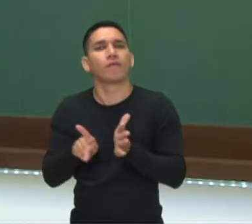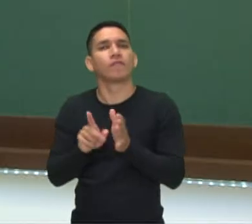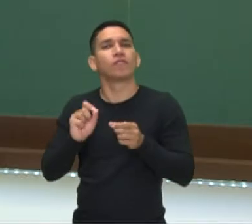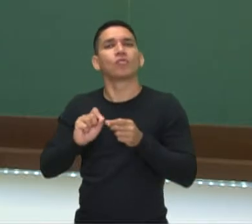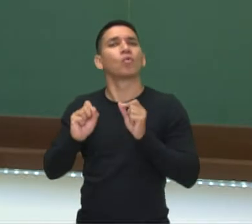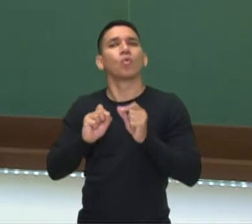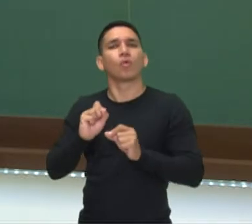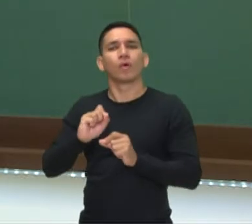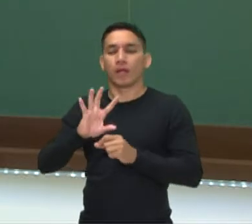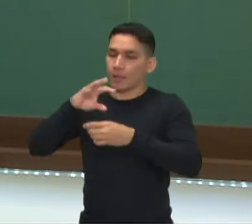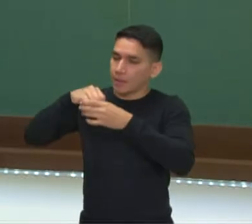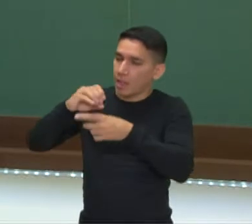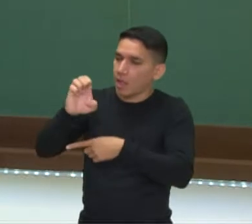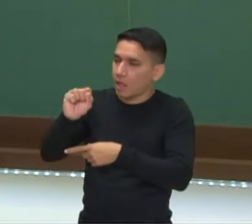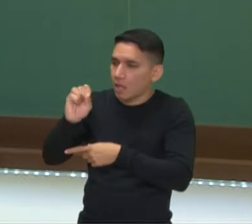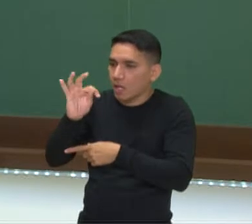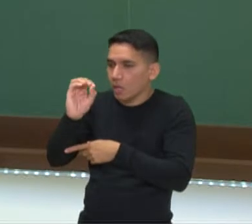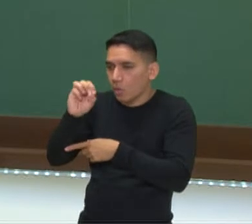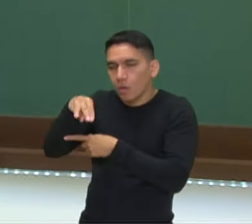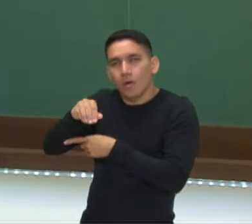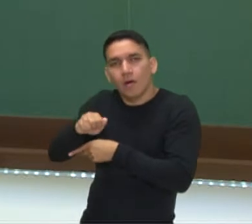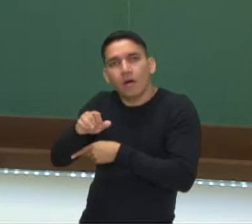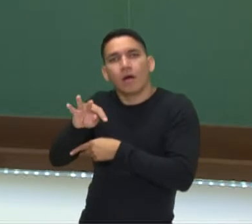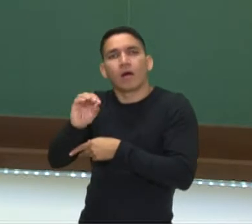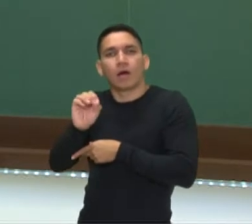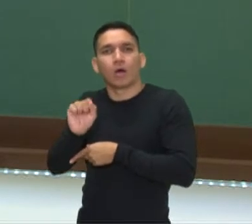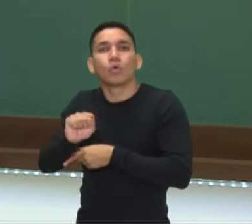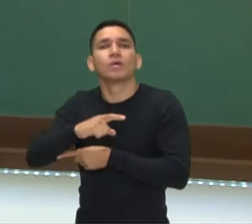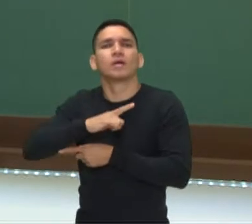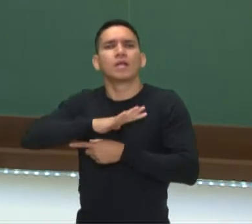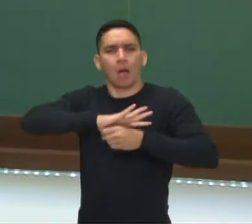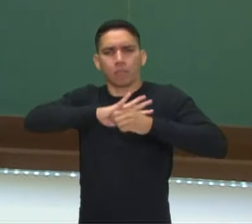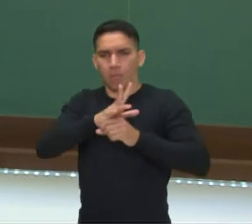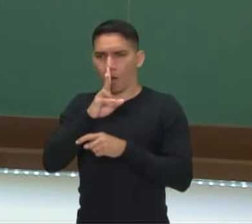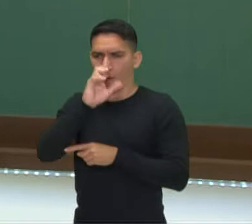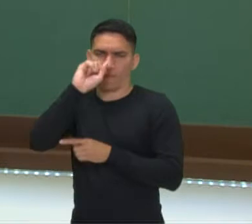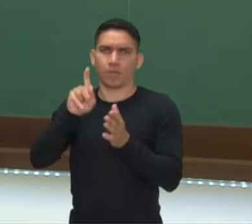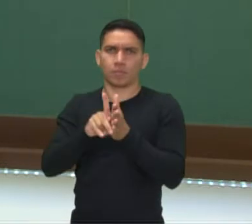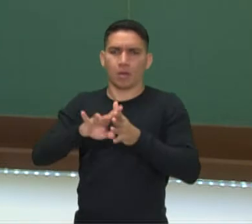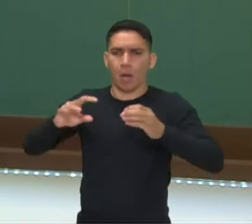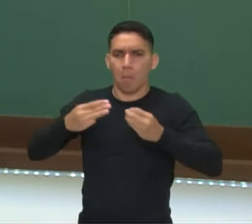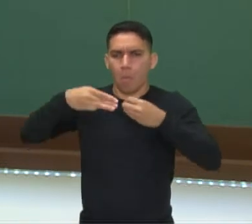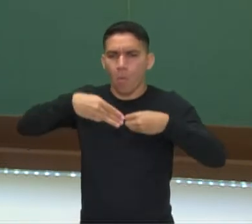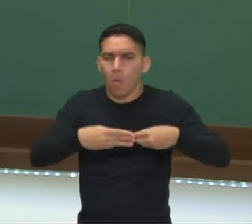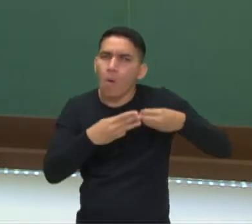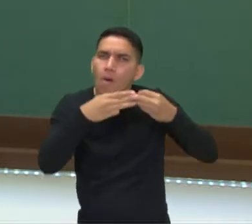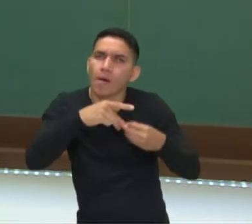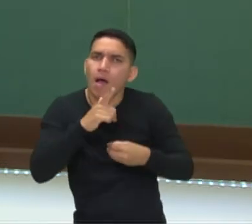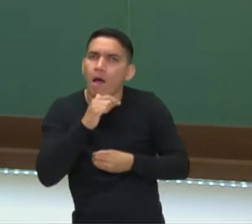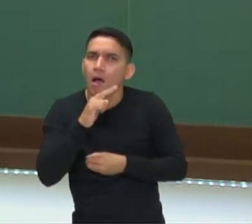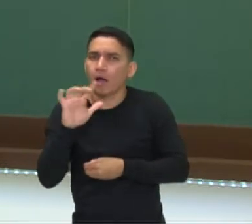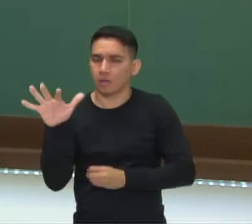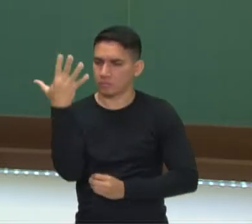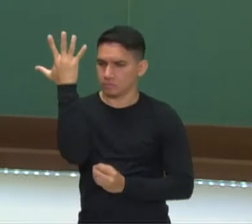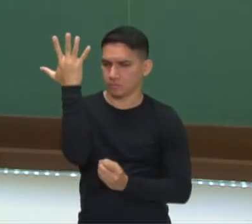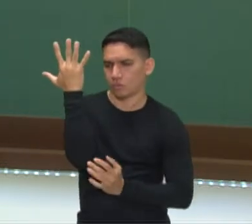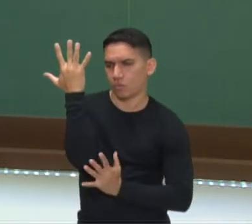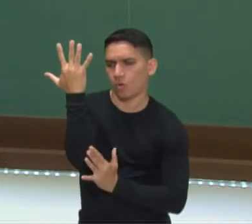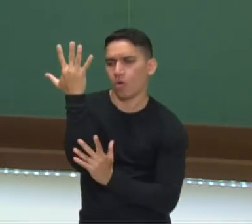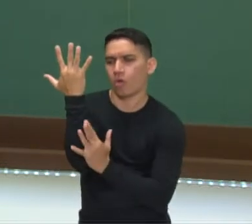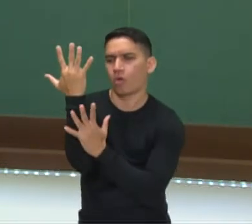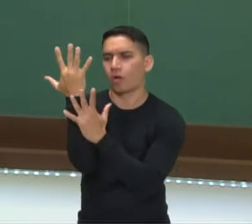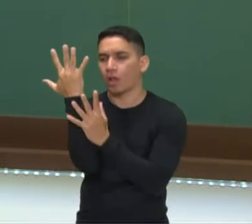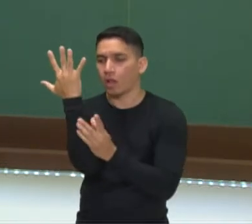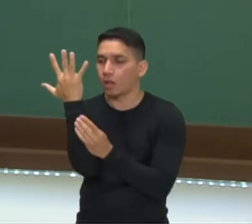estômatos, quando ocorre então essa força de coesão e adesão das moléculas da água que sobem por esse vaso,